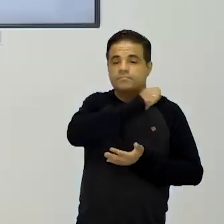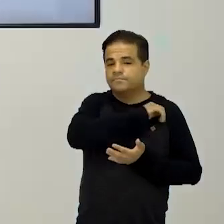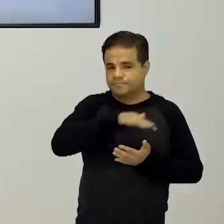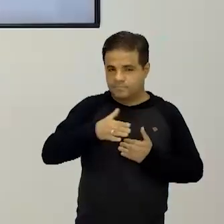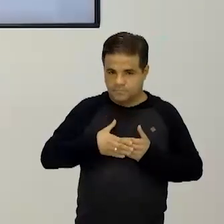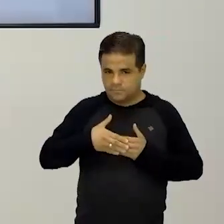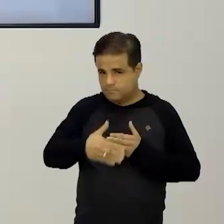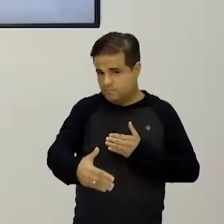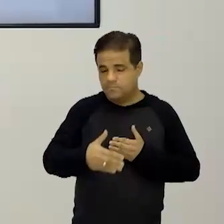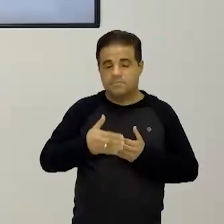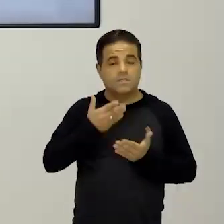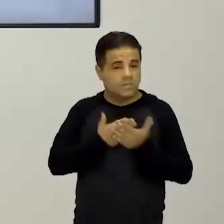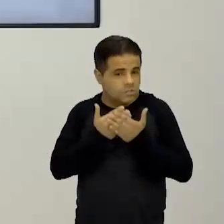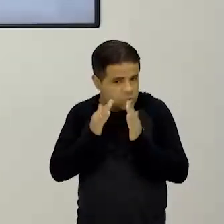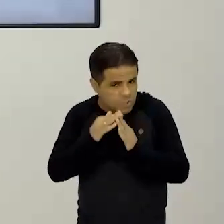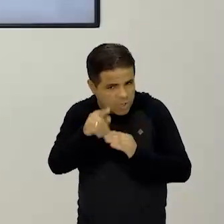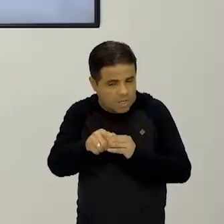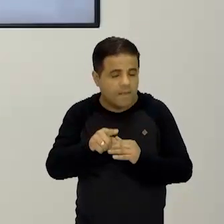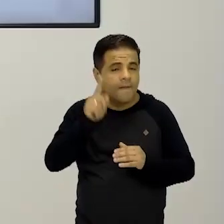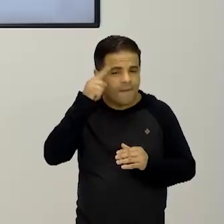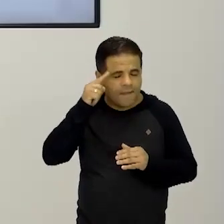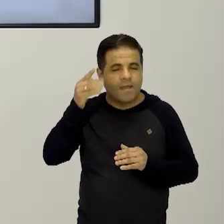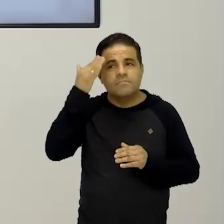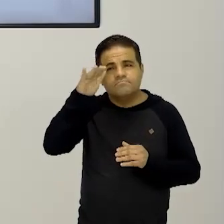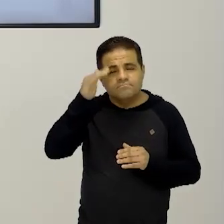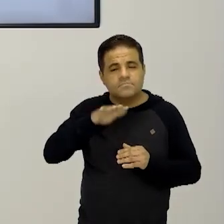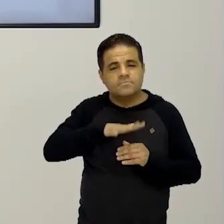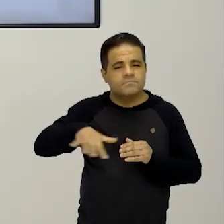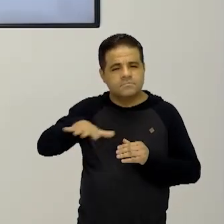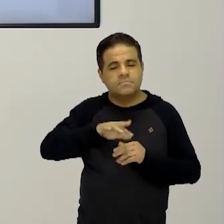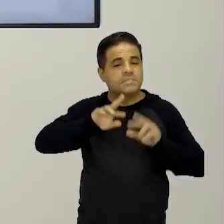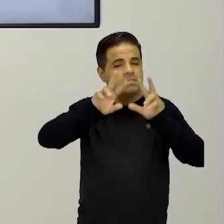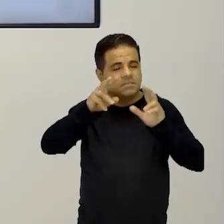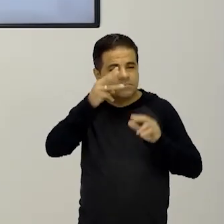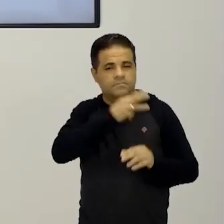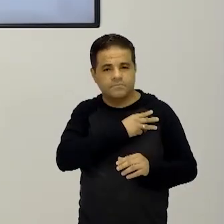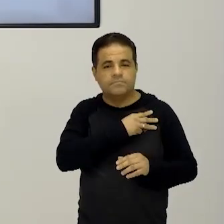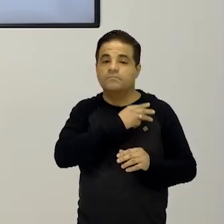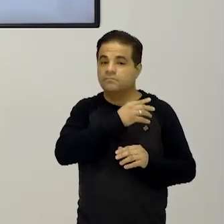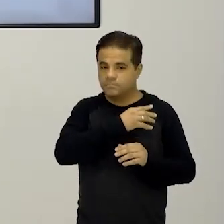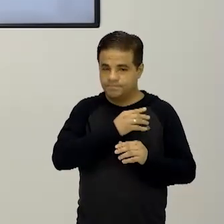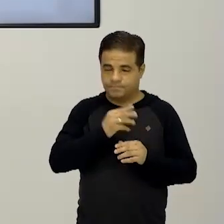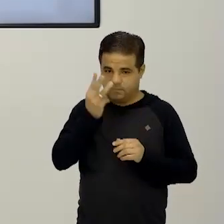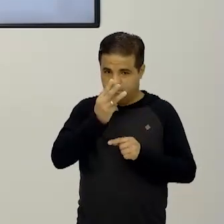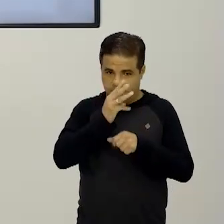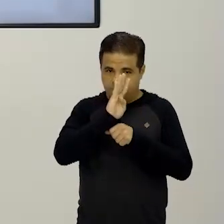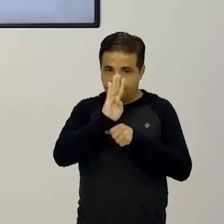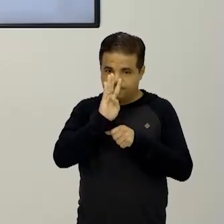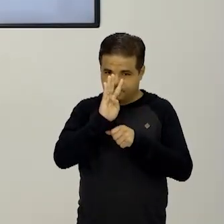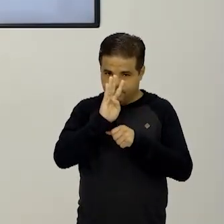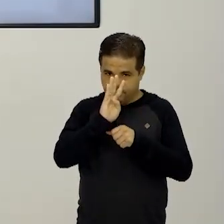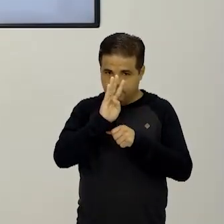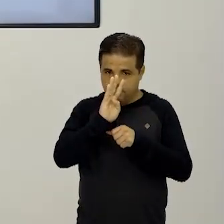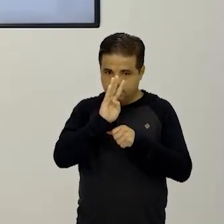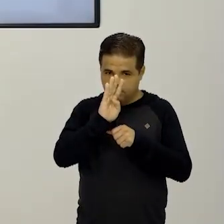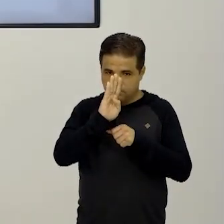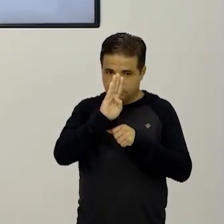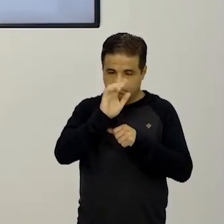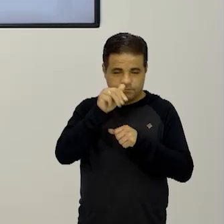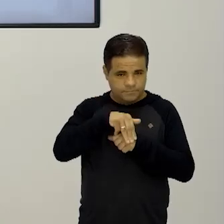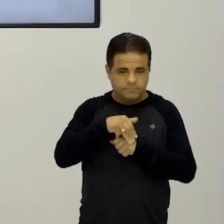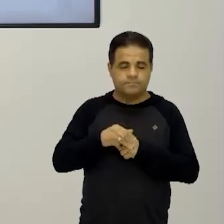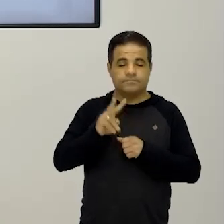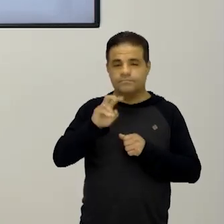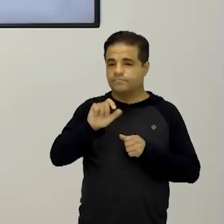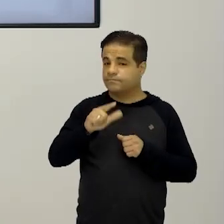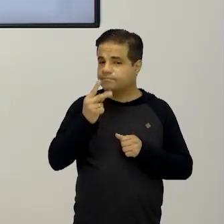aí na escola, o volume 2 é aquele que compreende os terceiros e quarto bimestre. Né? O terceiro e o quarto bimestres aí, ele está no volume